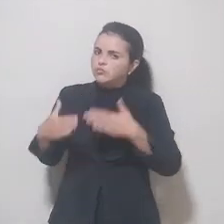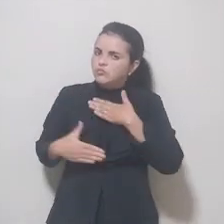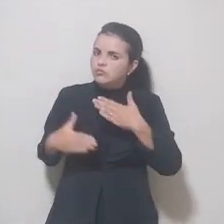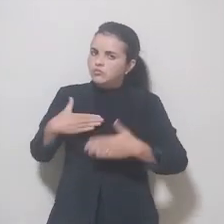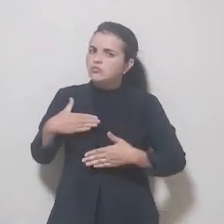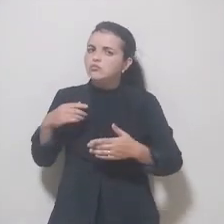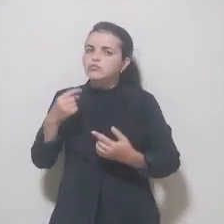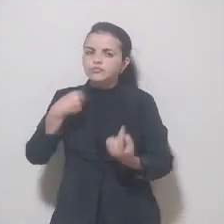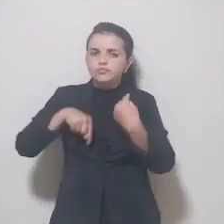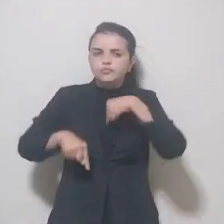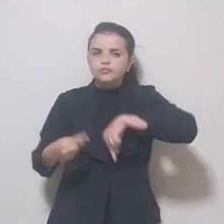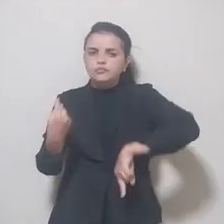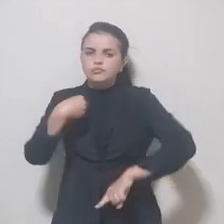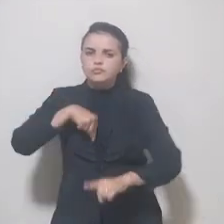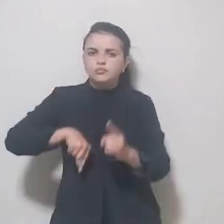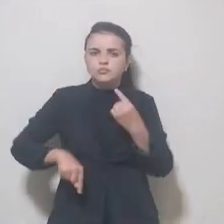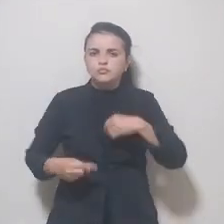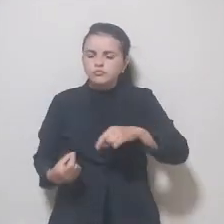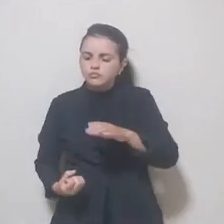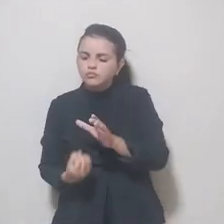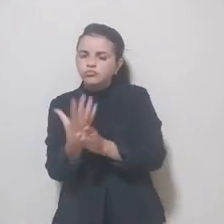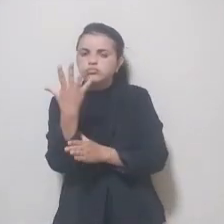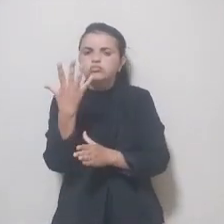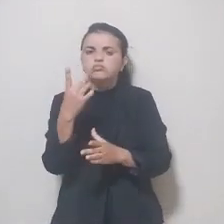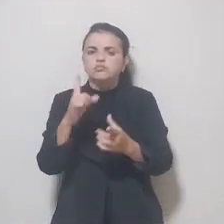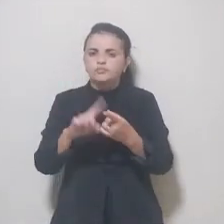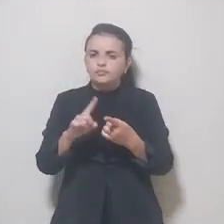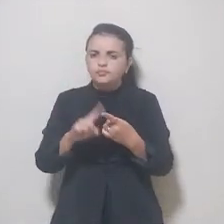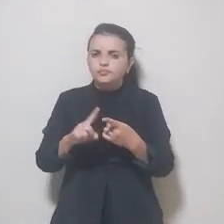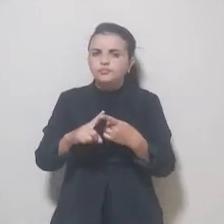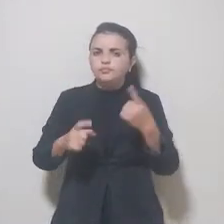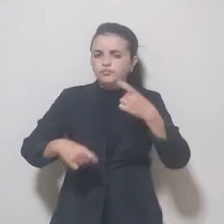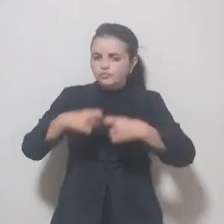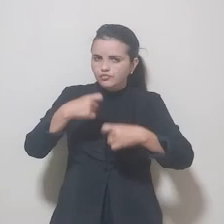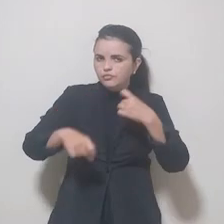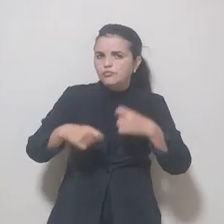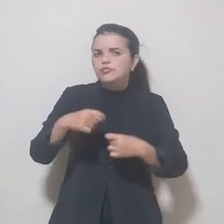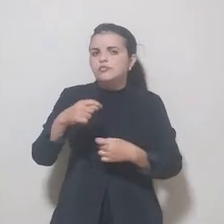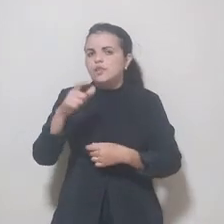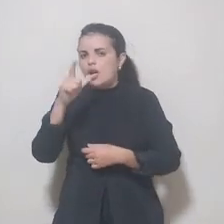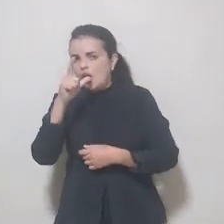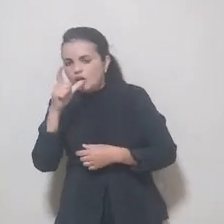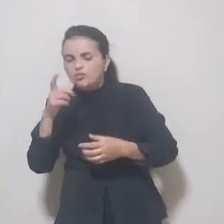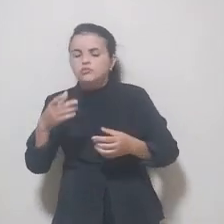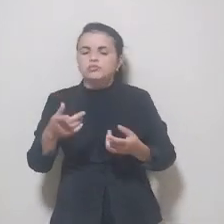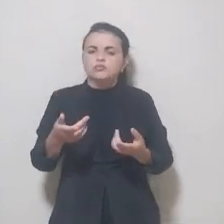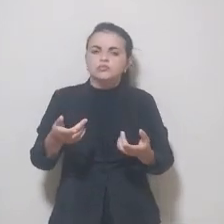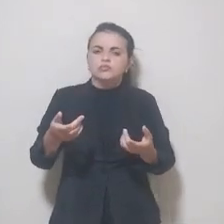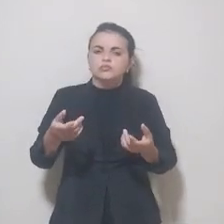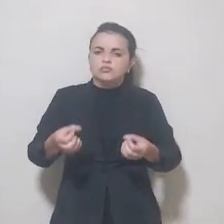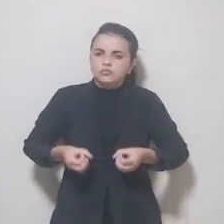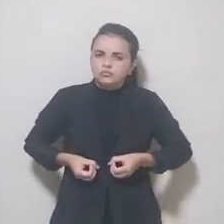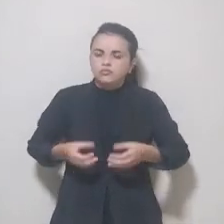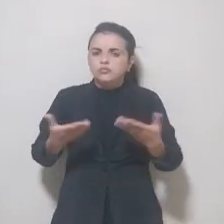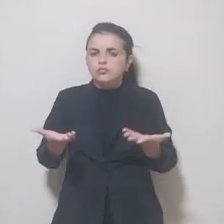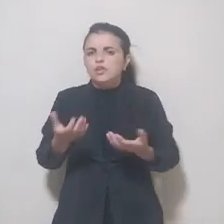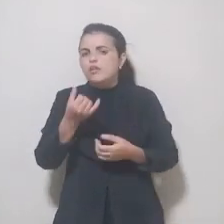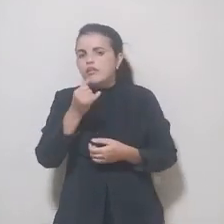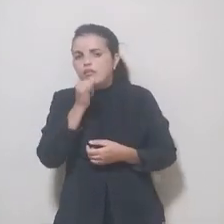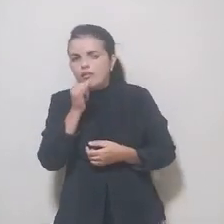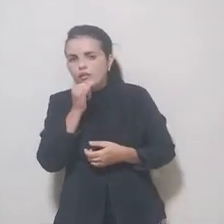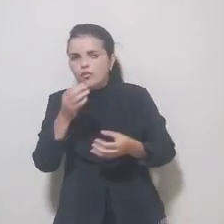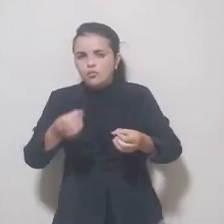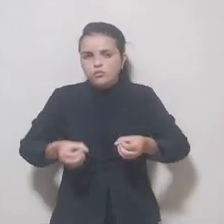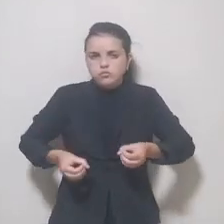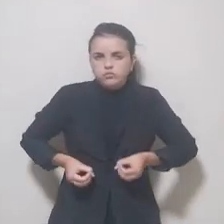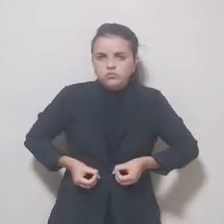são produzidos pelas nossas gônadas, que são os hormônios sexuais masculinos ou femininos. Então a gente tem, por exemplo, o masculino,